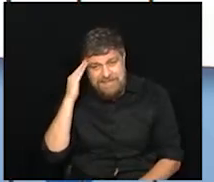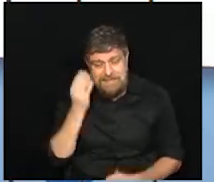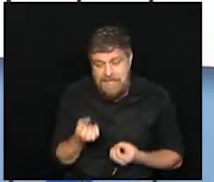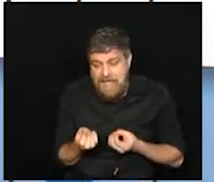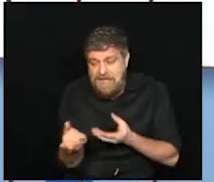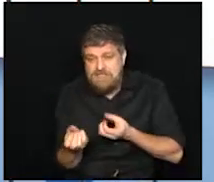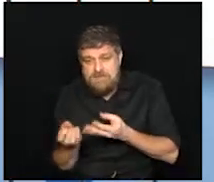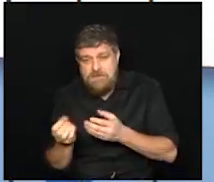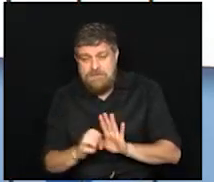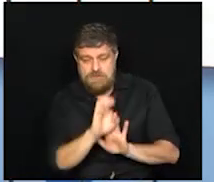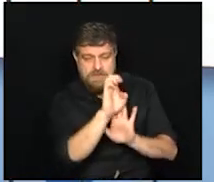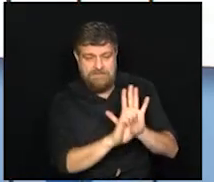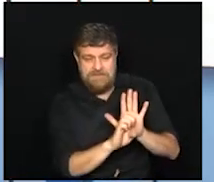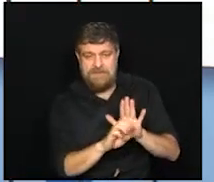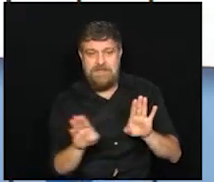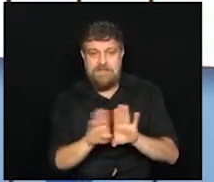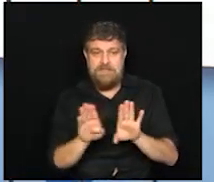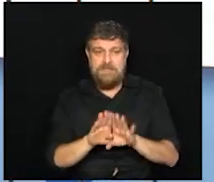216-8518 e ainda no